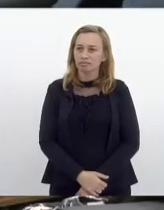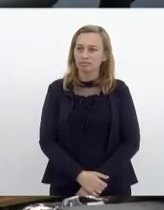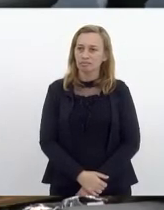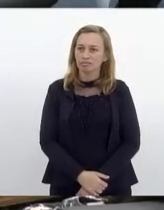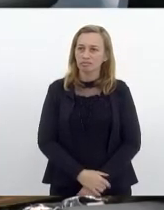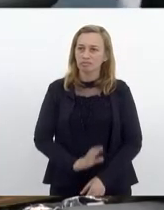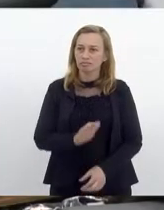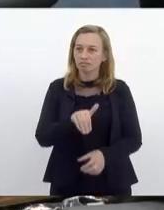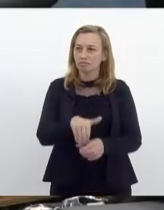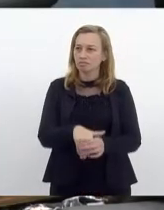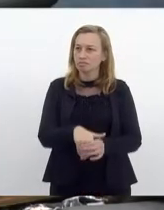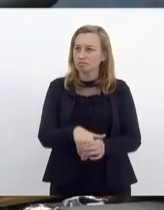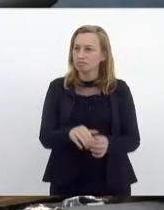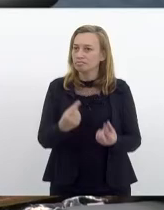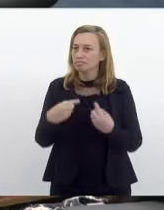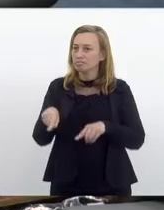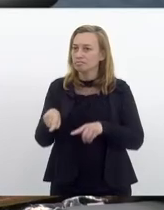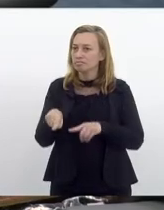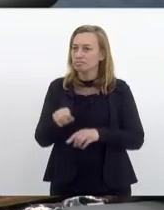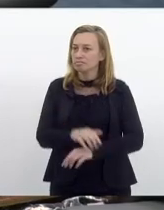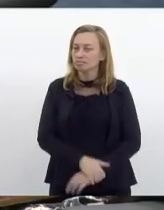Voto com contrário.